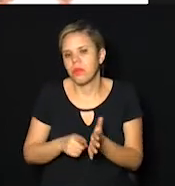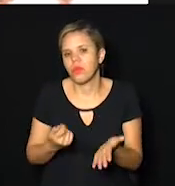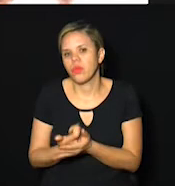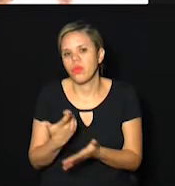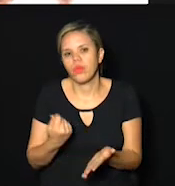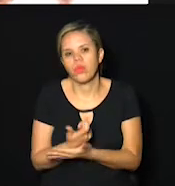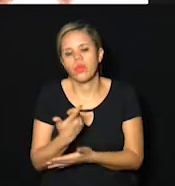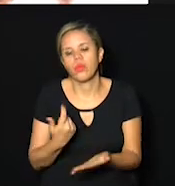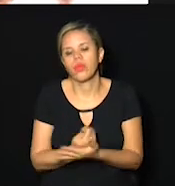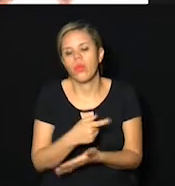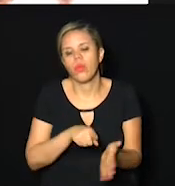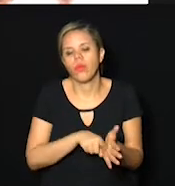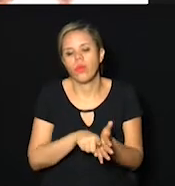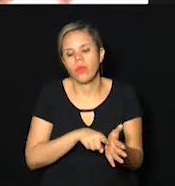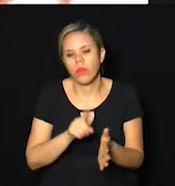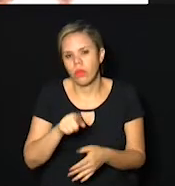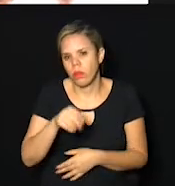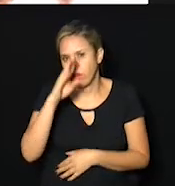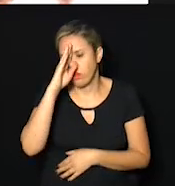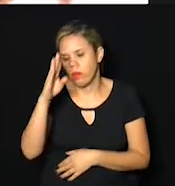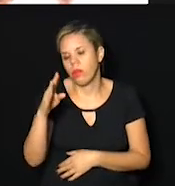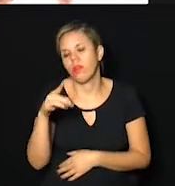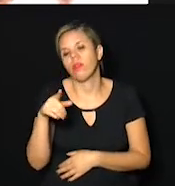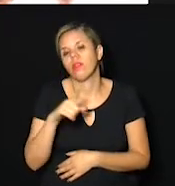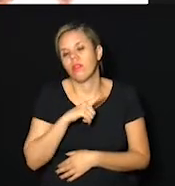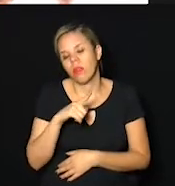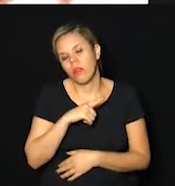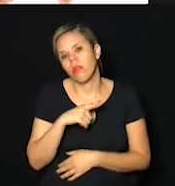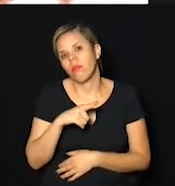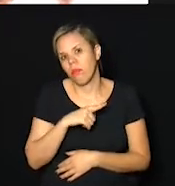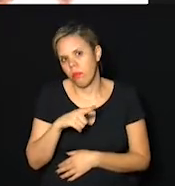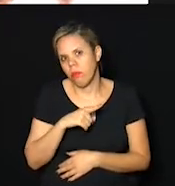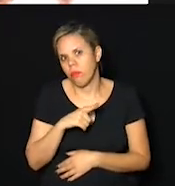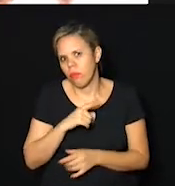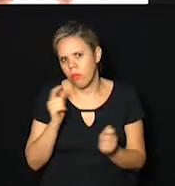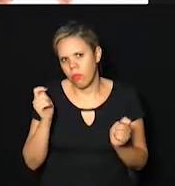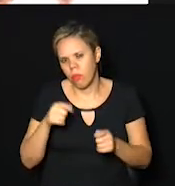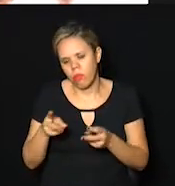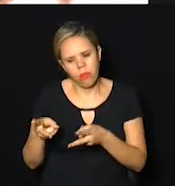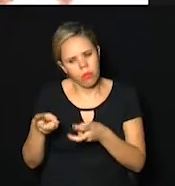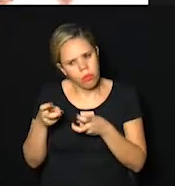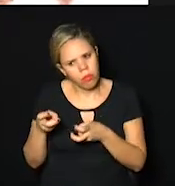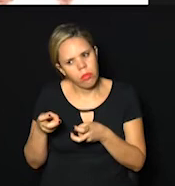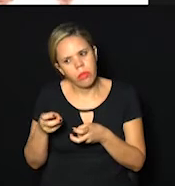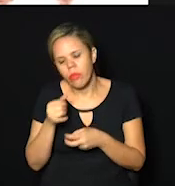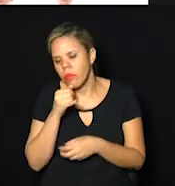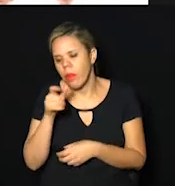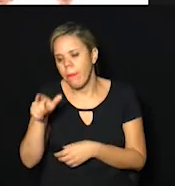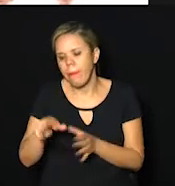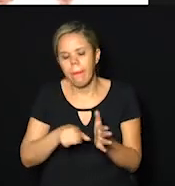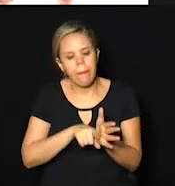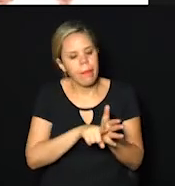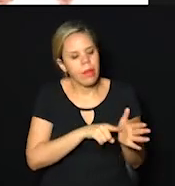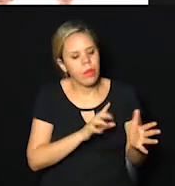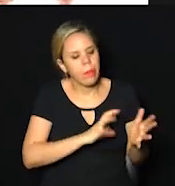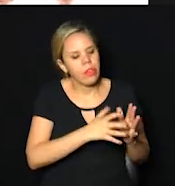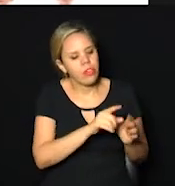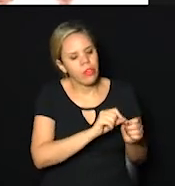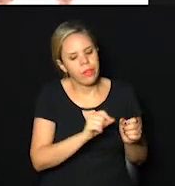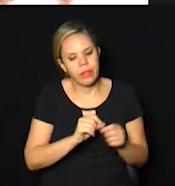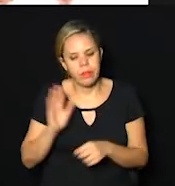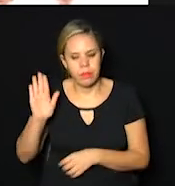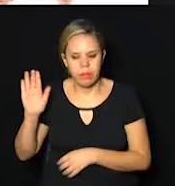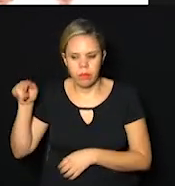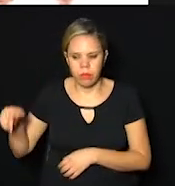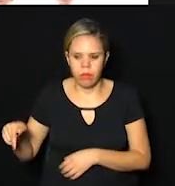pesquisas, né? Mas é fundamental que se tenha a capacidade de leitura. Às vezes você pega aquela pesquisa que o partido fez, que o candidato